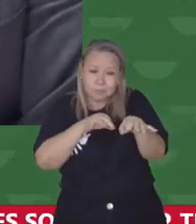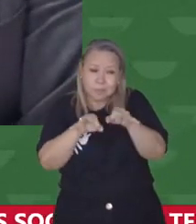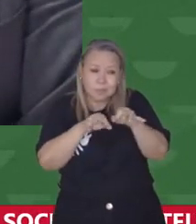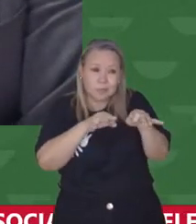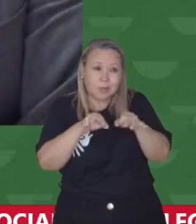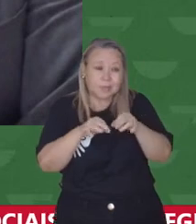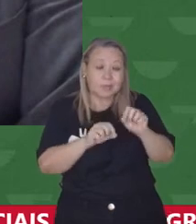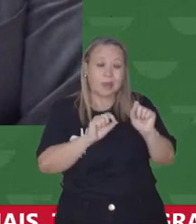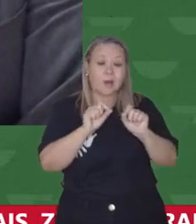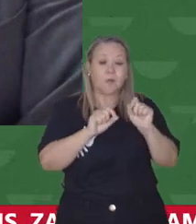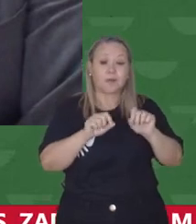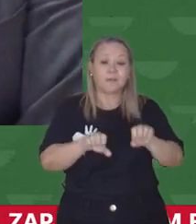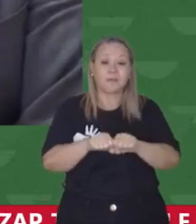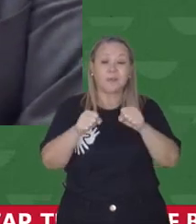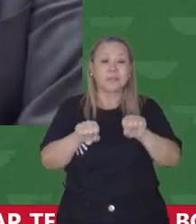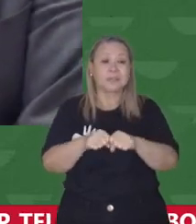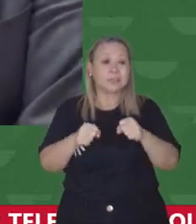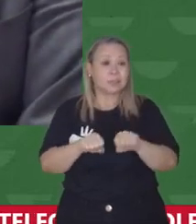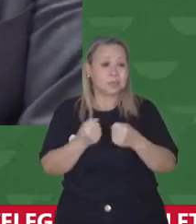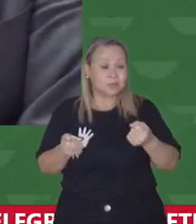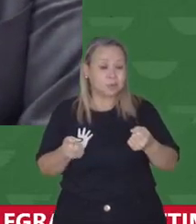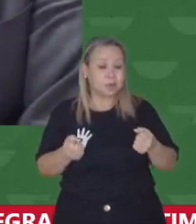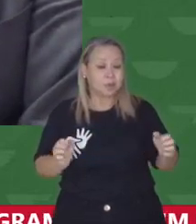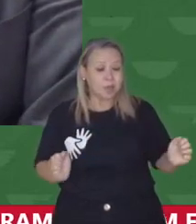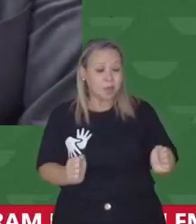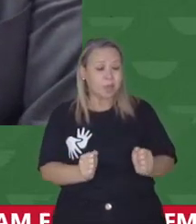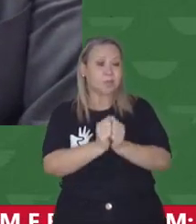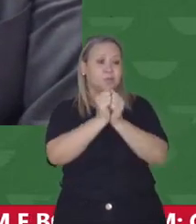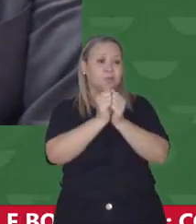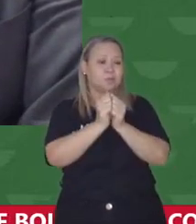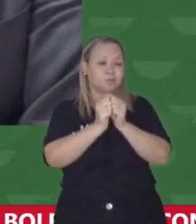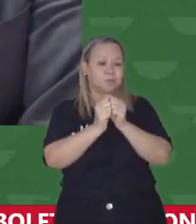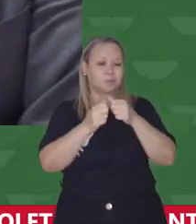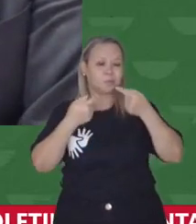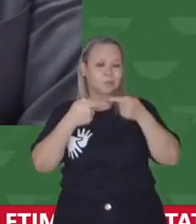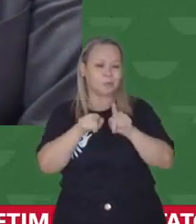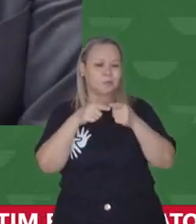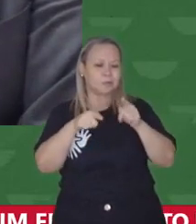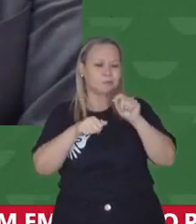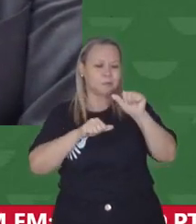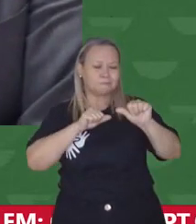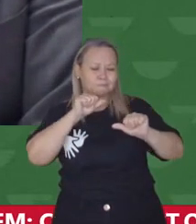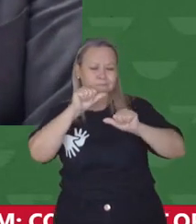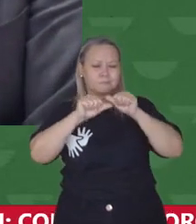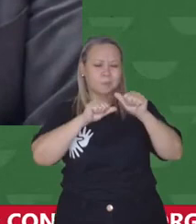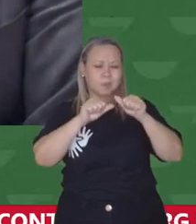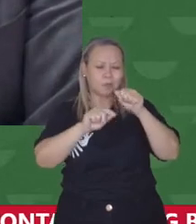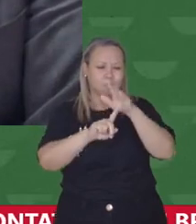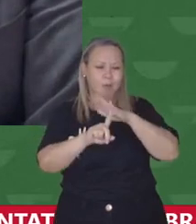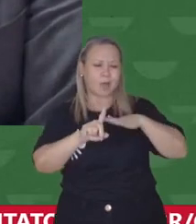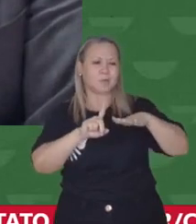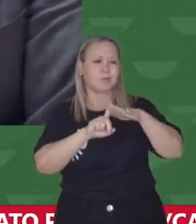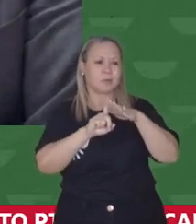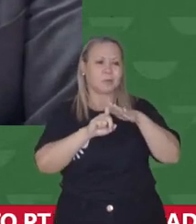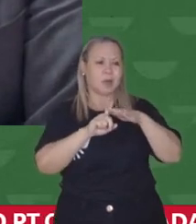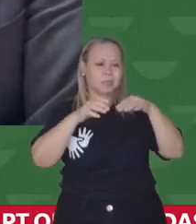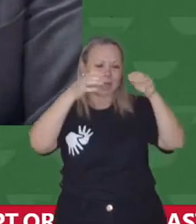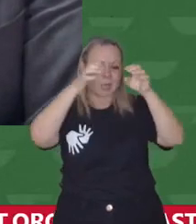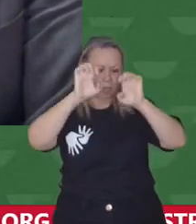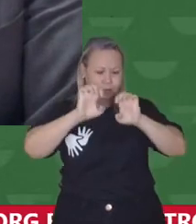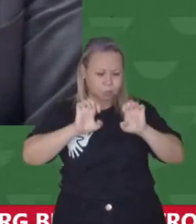destruído vem junto com o desafio de você transformar a sociedade, a estrutura